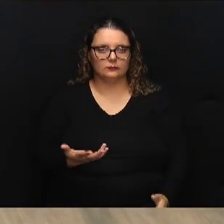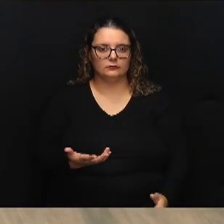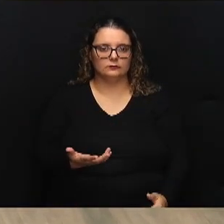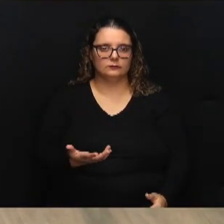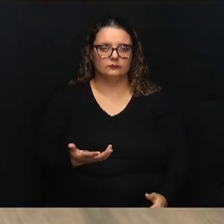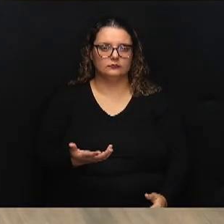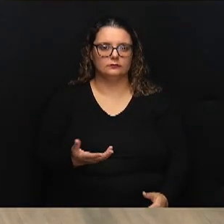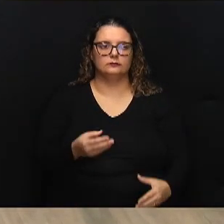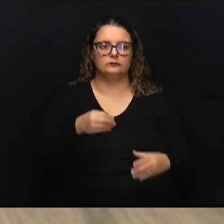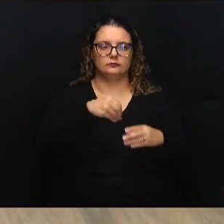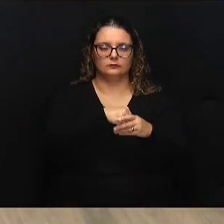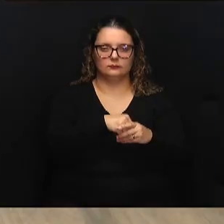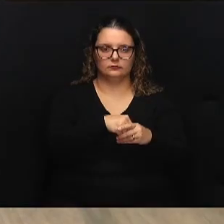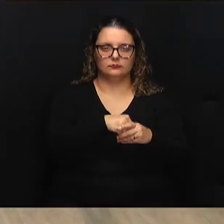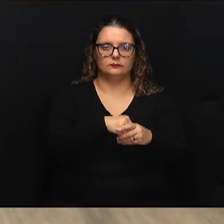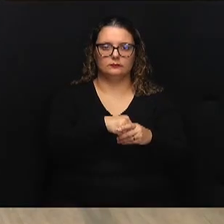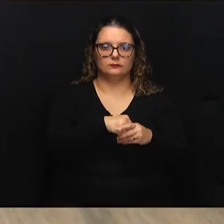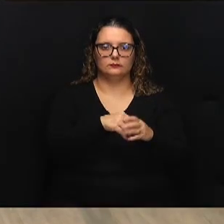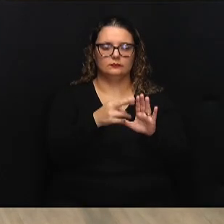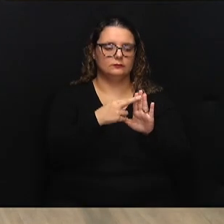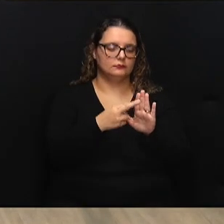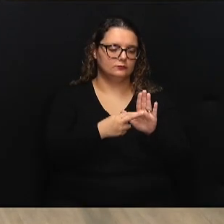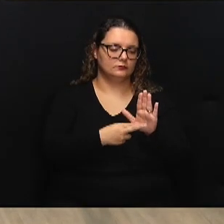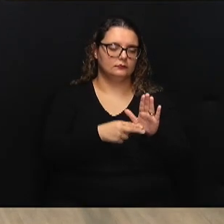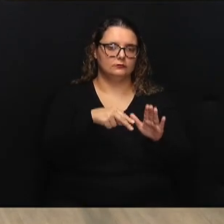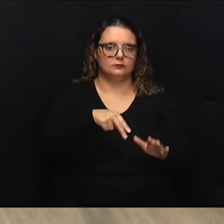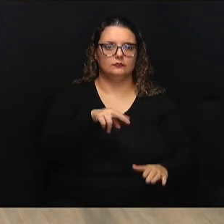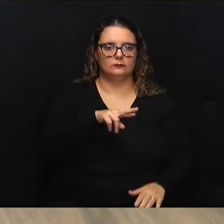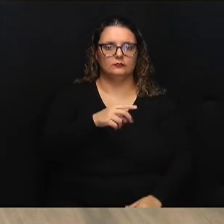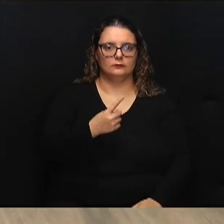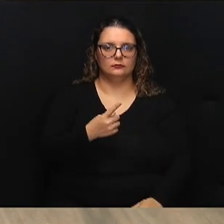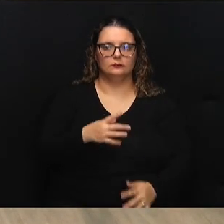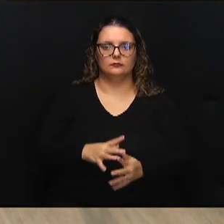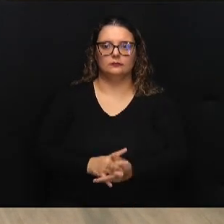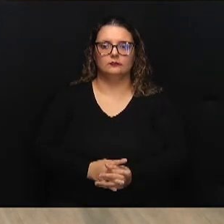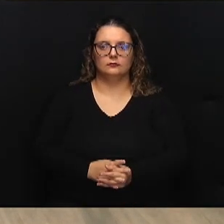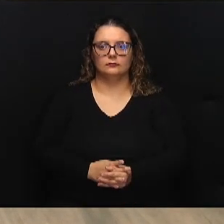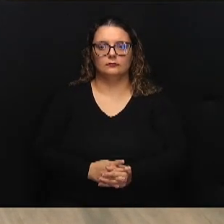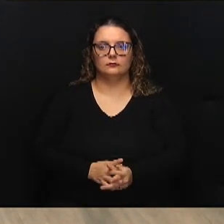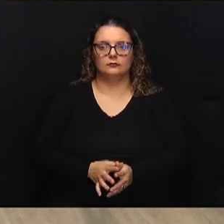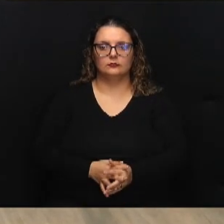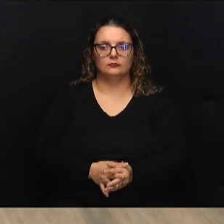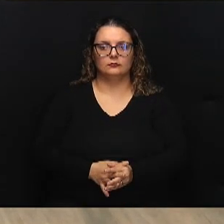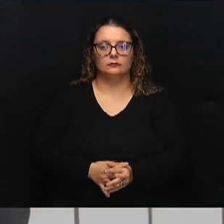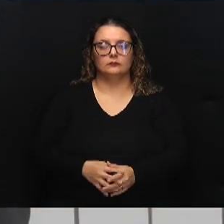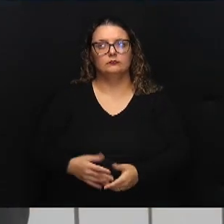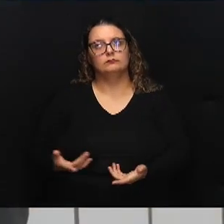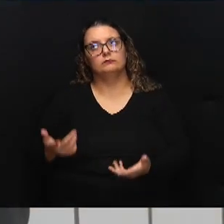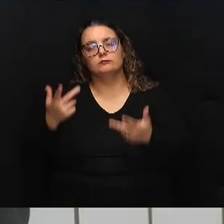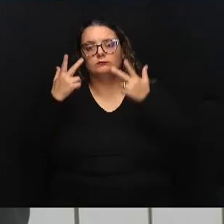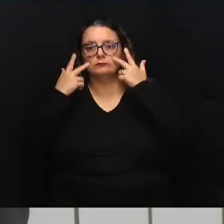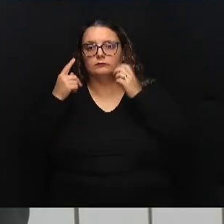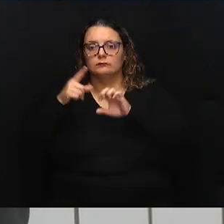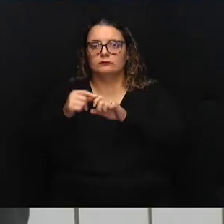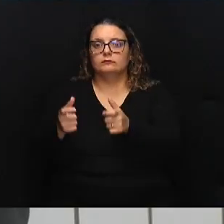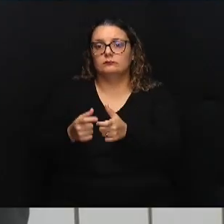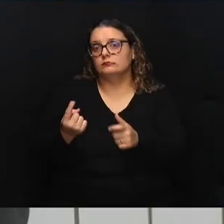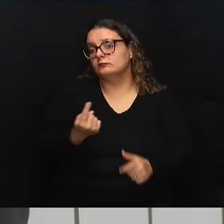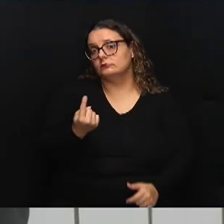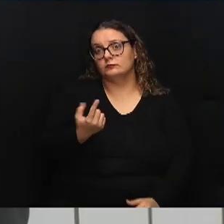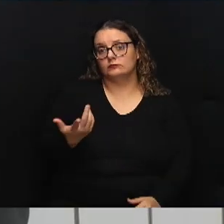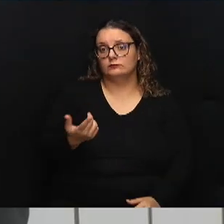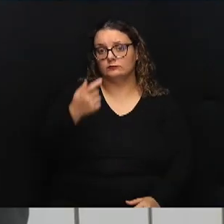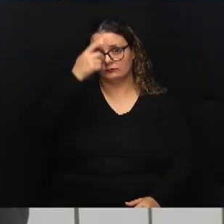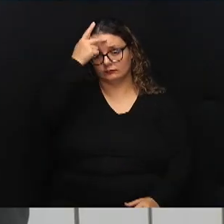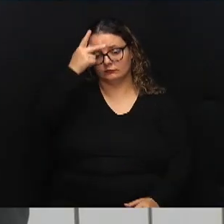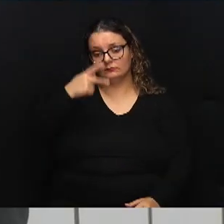entrar nessa regra aí da NR1? Normalmente os micros, eles estão sozinhos dentro da empresa, eles estão